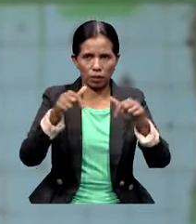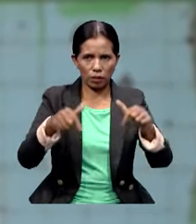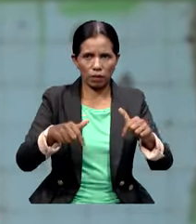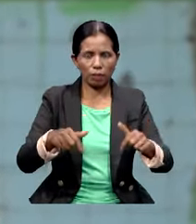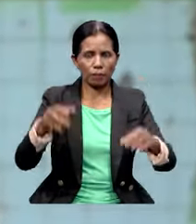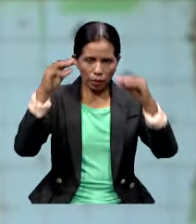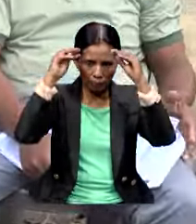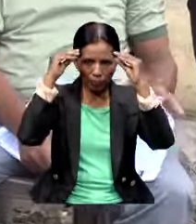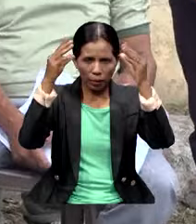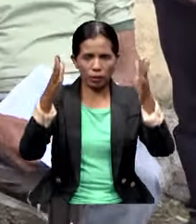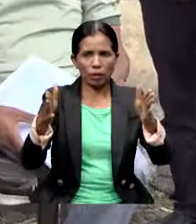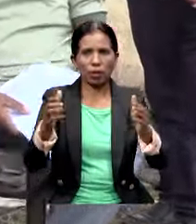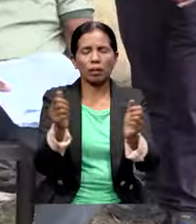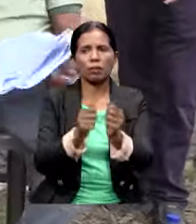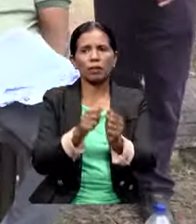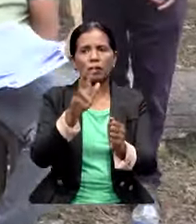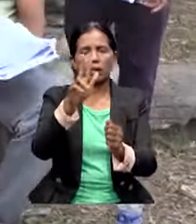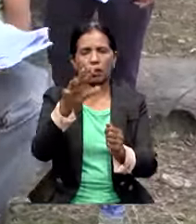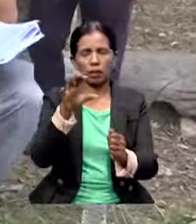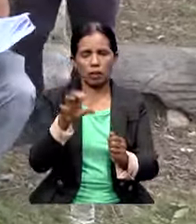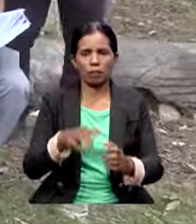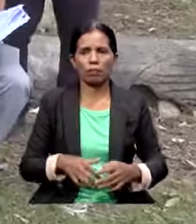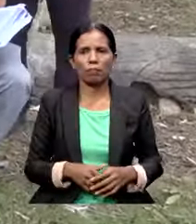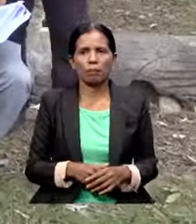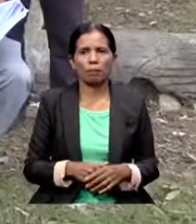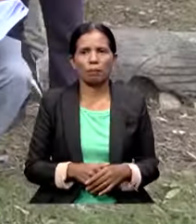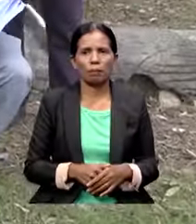profesor voluntário Sira, em município Bocau, hamutu atus tol resin. Agustinho da Costa, ZMN.